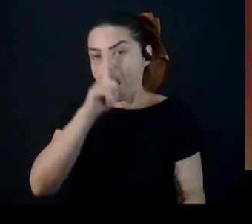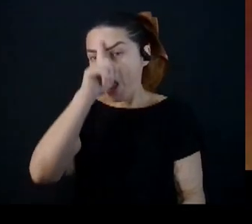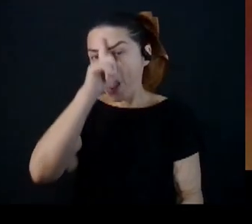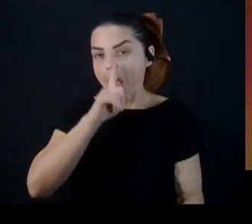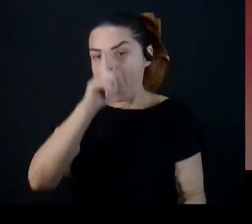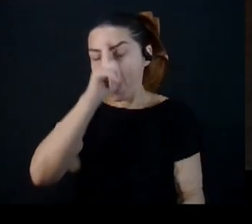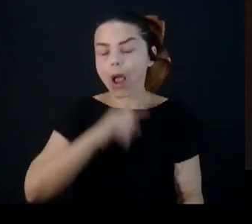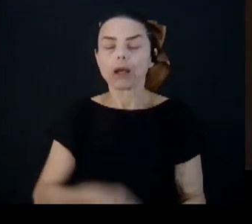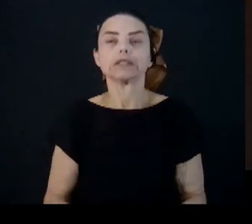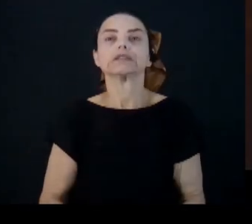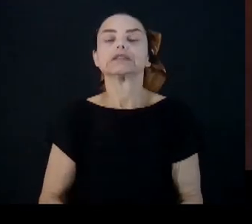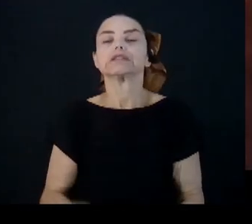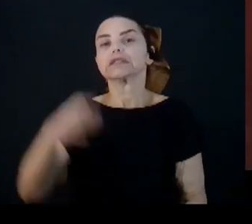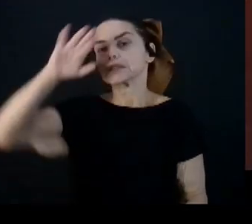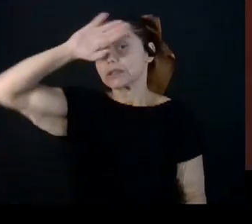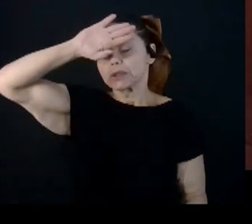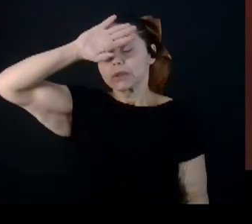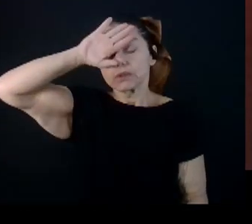a comunidade, né?